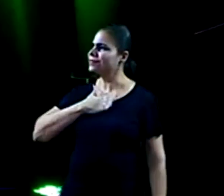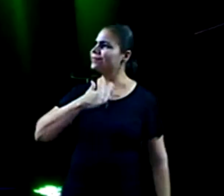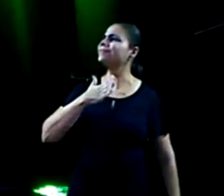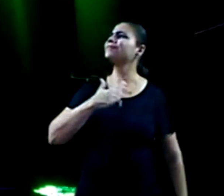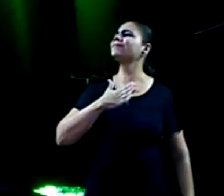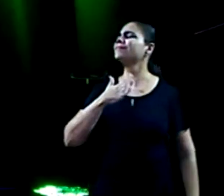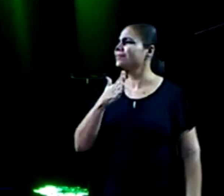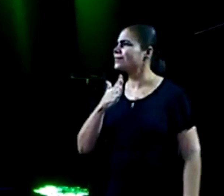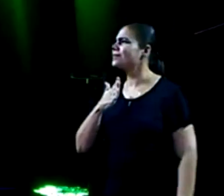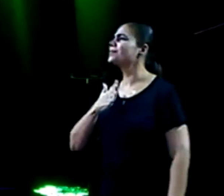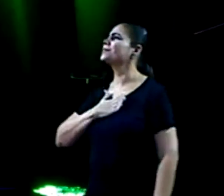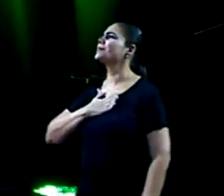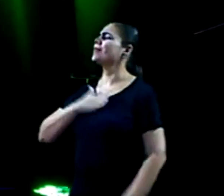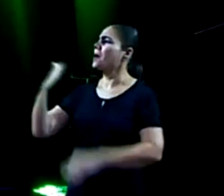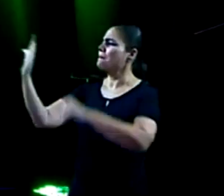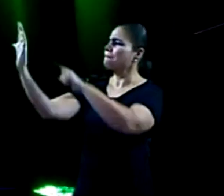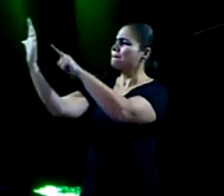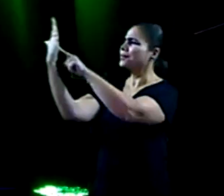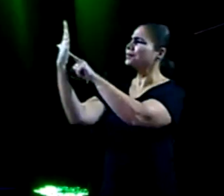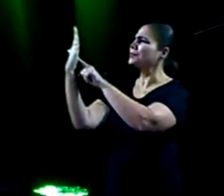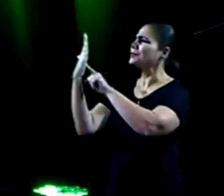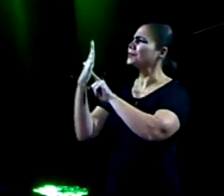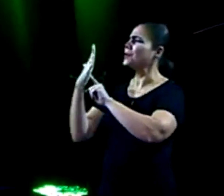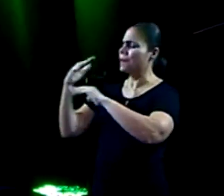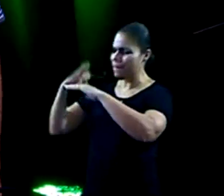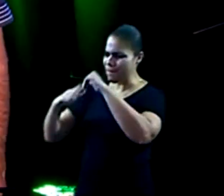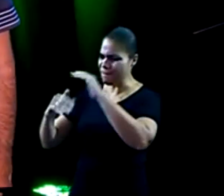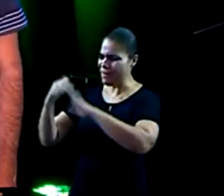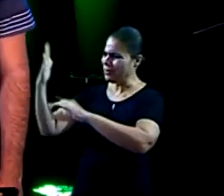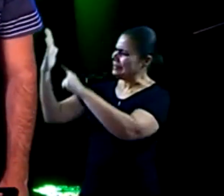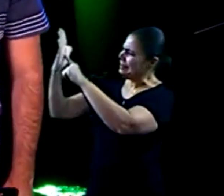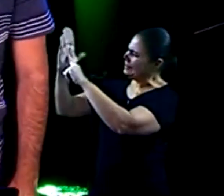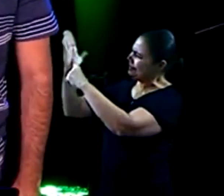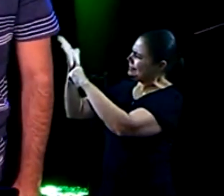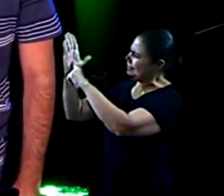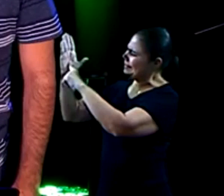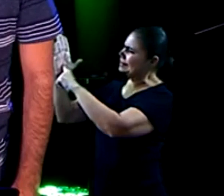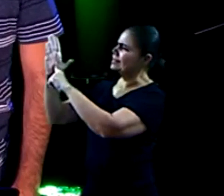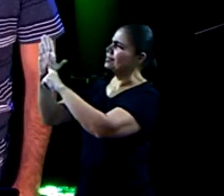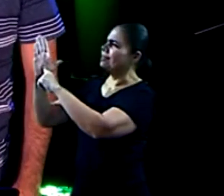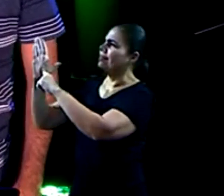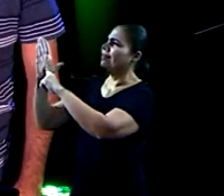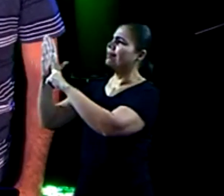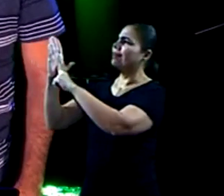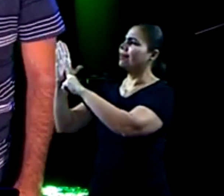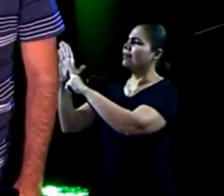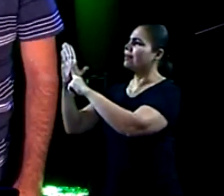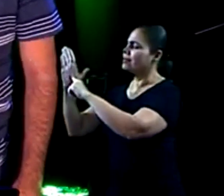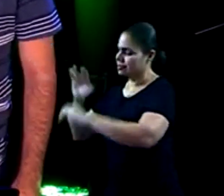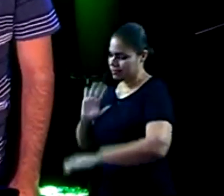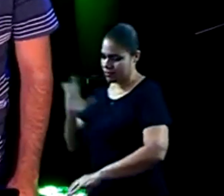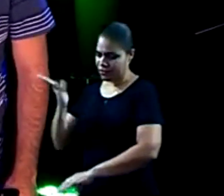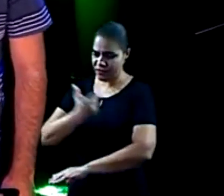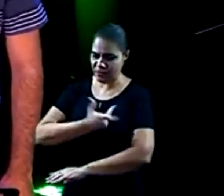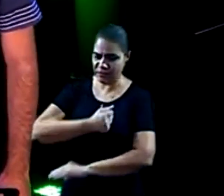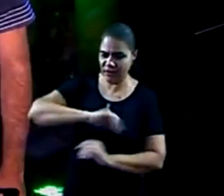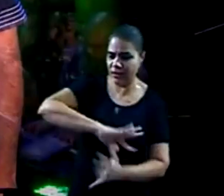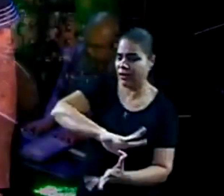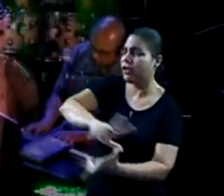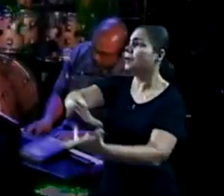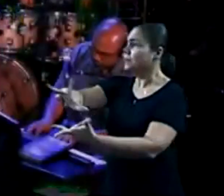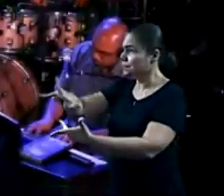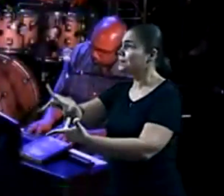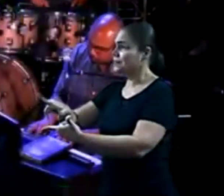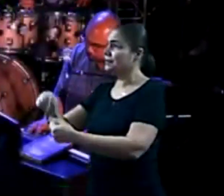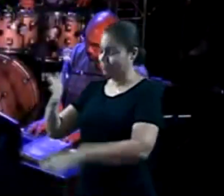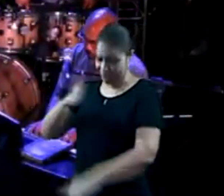Me mostrou as mãos feridas por amor de muitas vidas. E